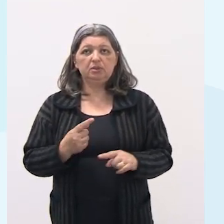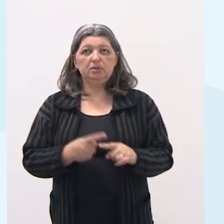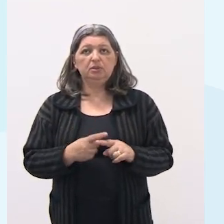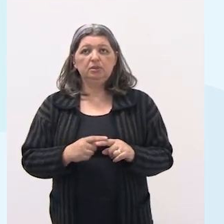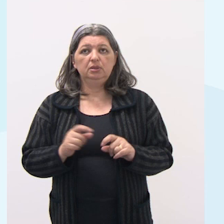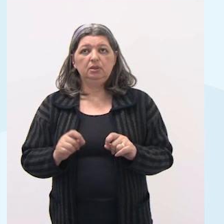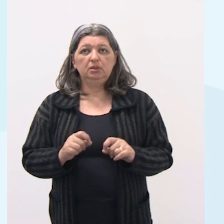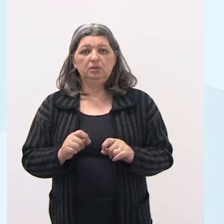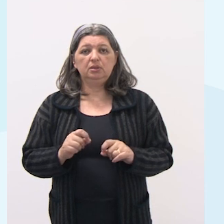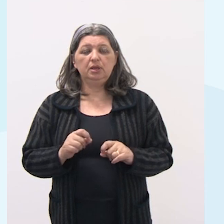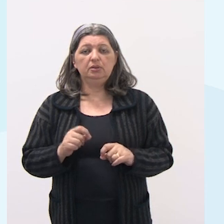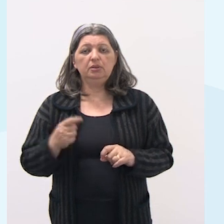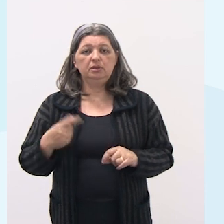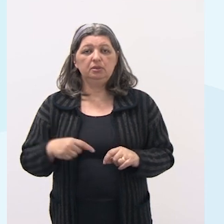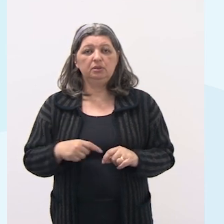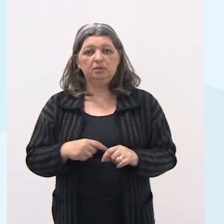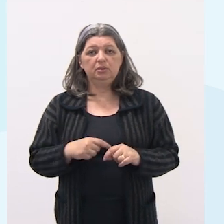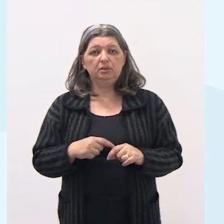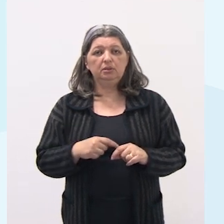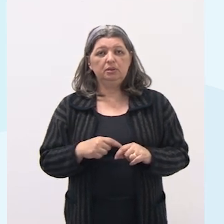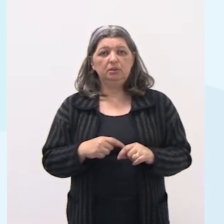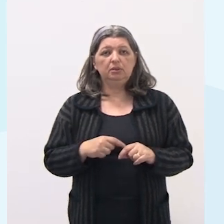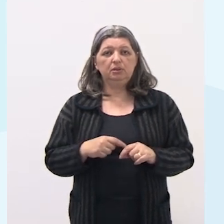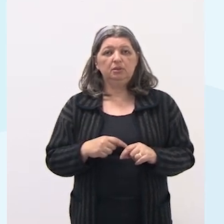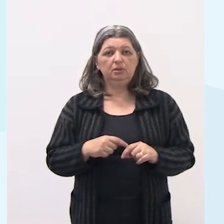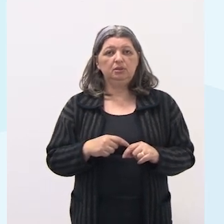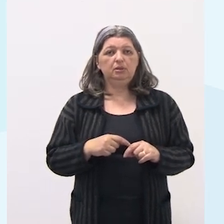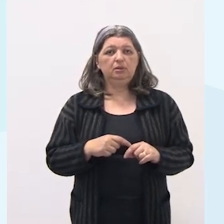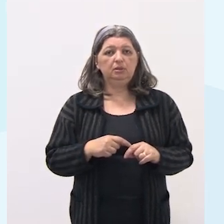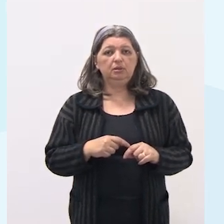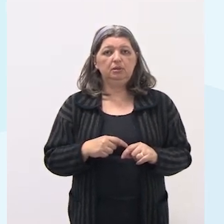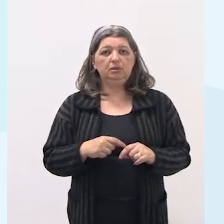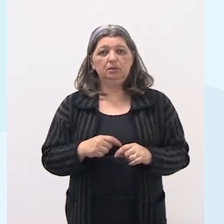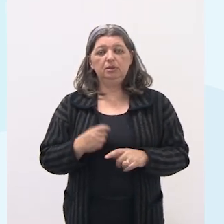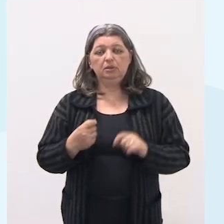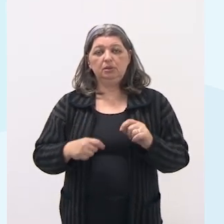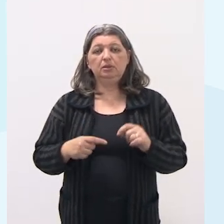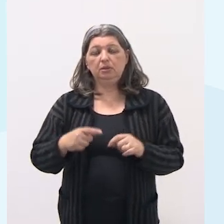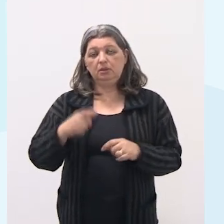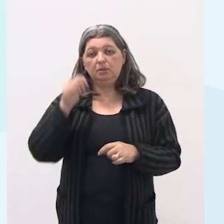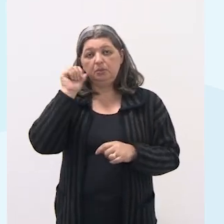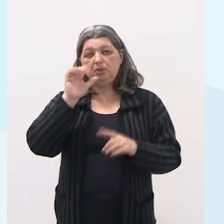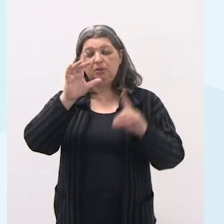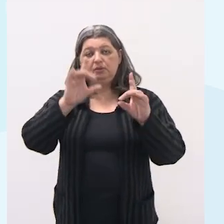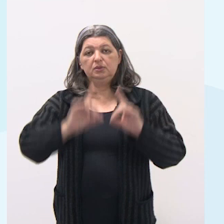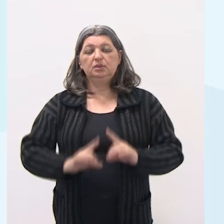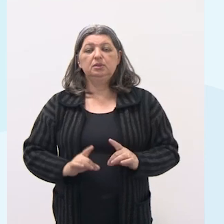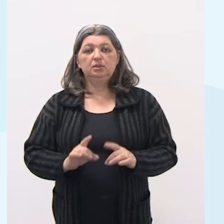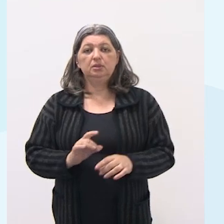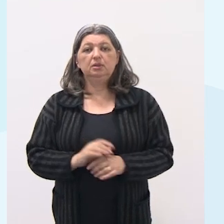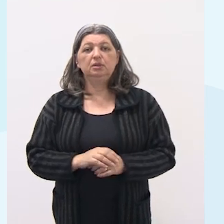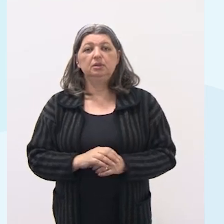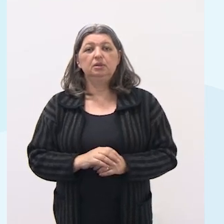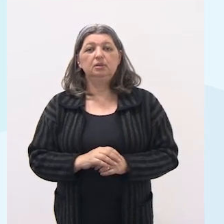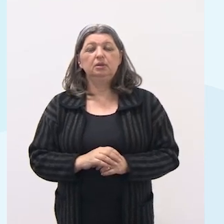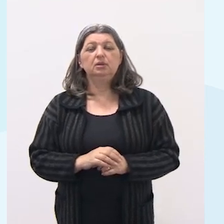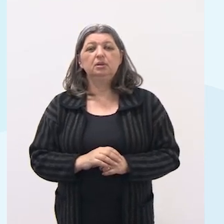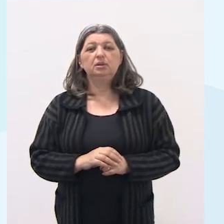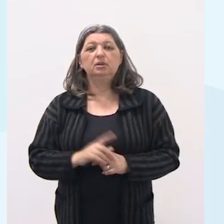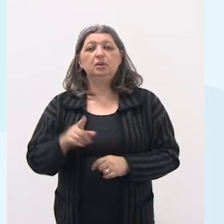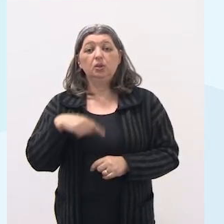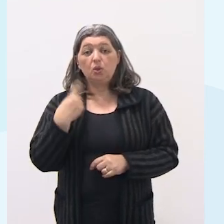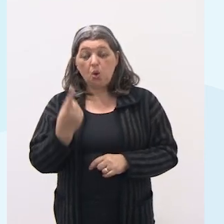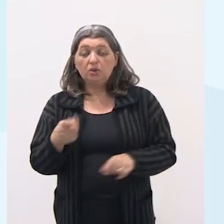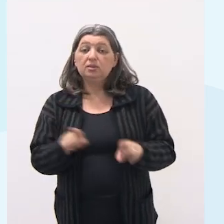é a pessoa com a qual essa mulher com deficiência vive. E também nós